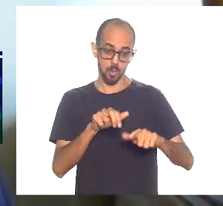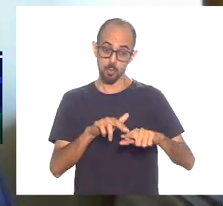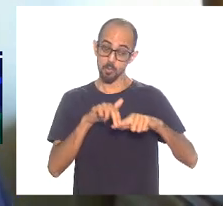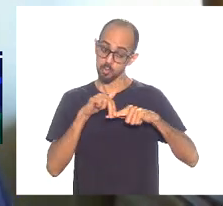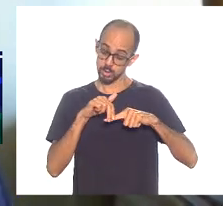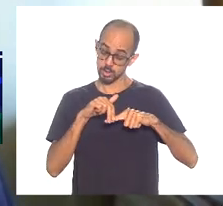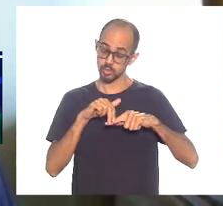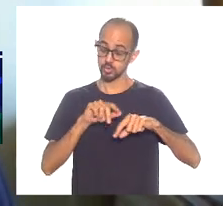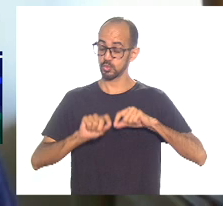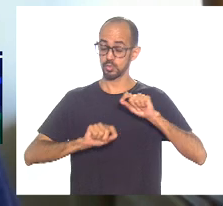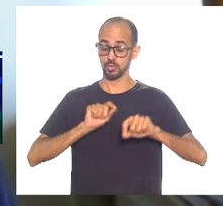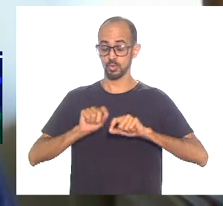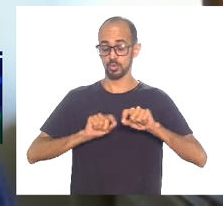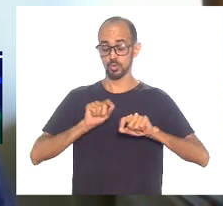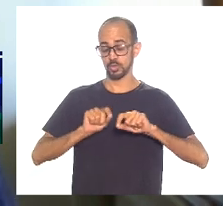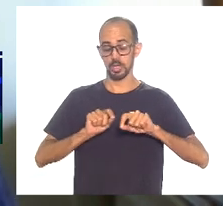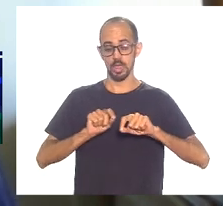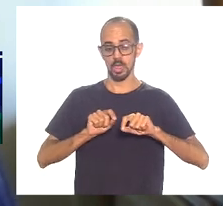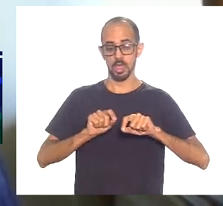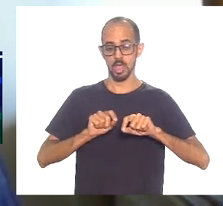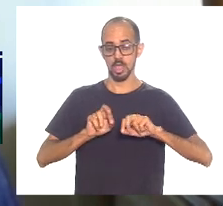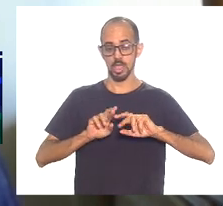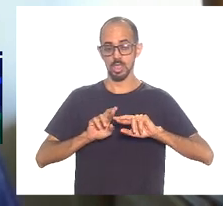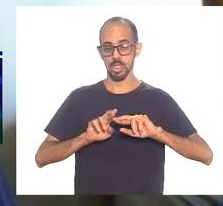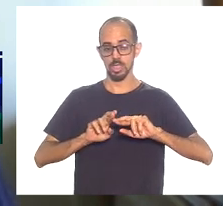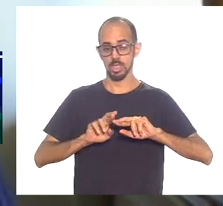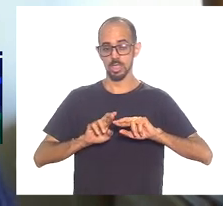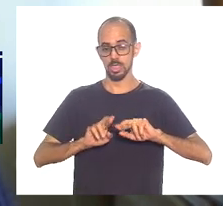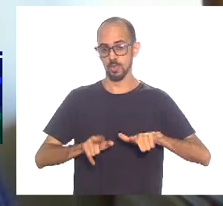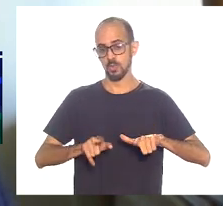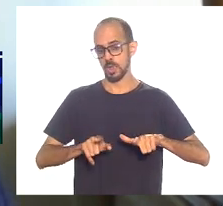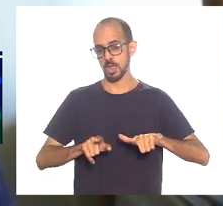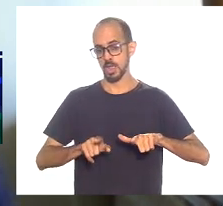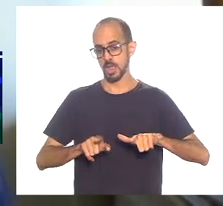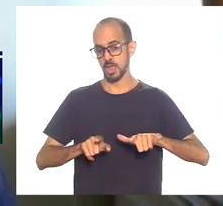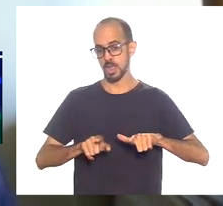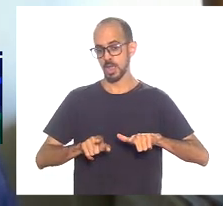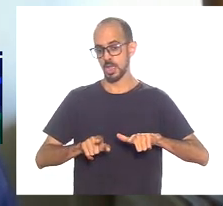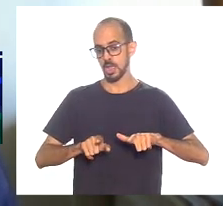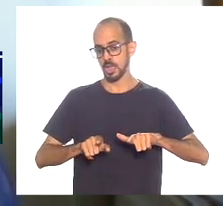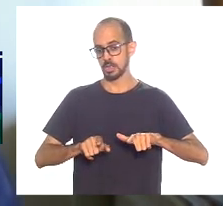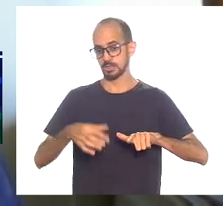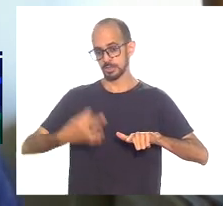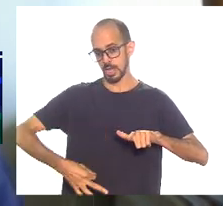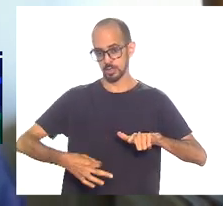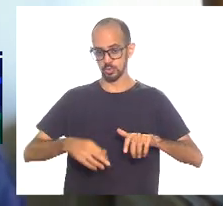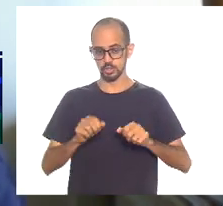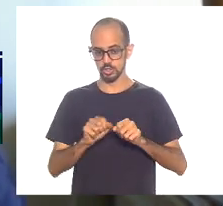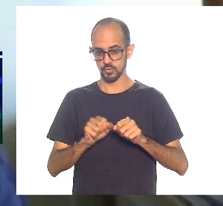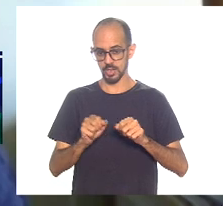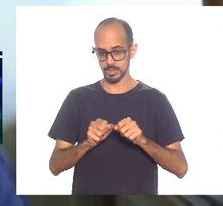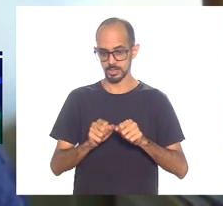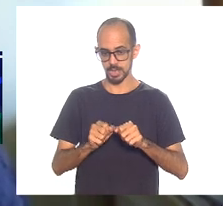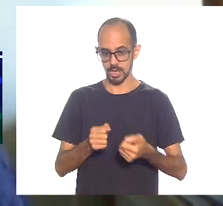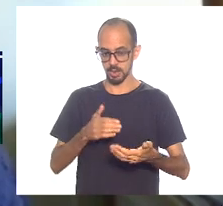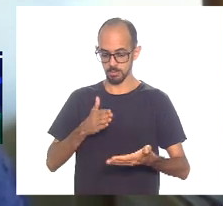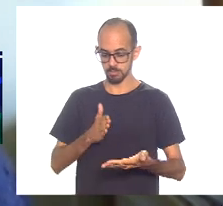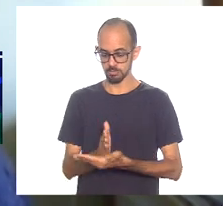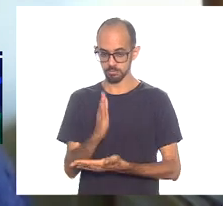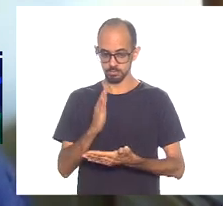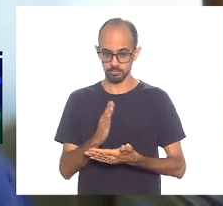nenhum sentido e se é fazer a construção de quatro lotes hoje